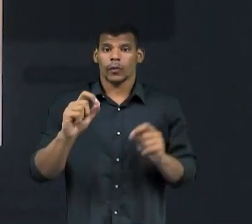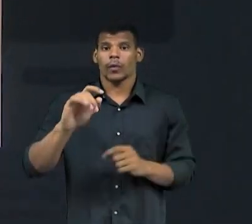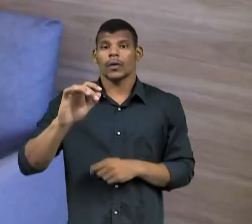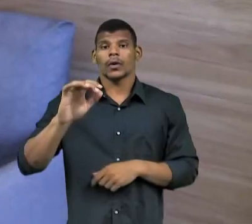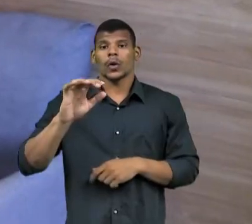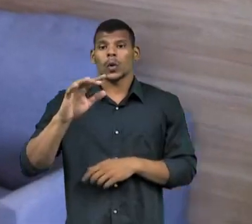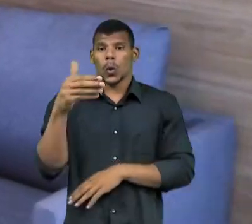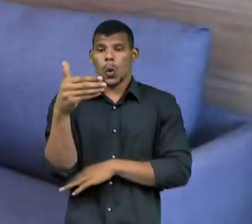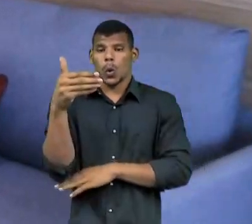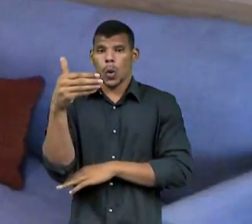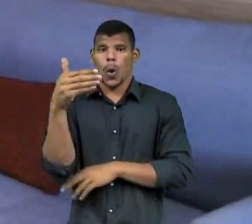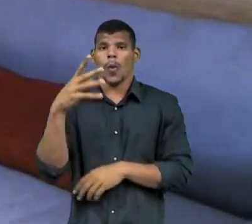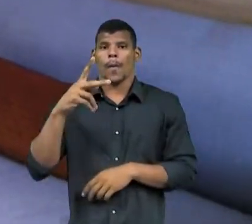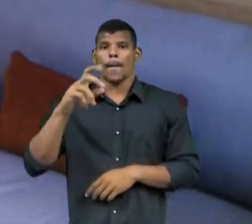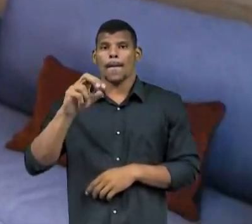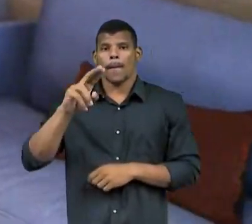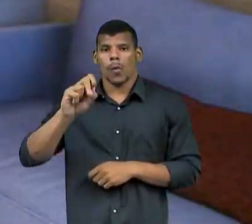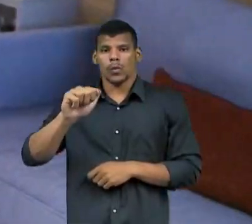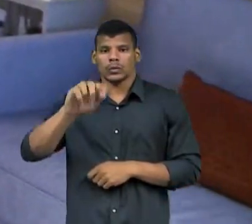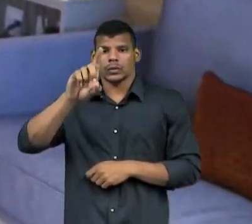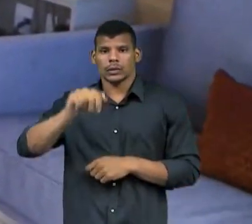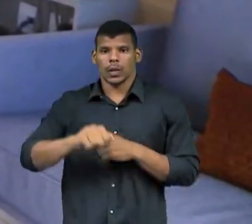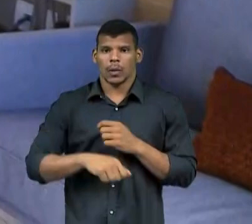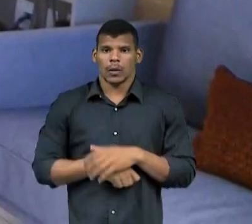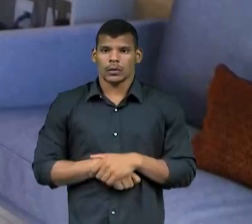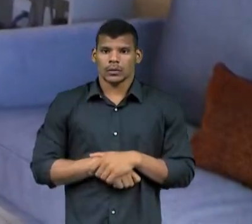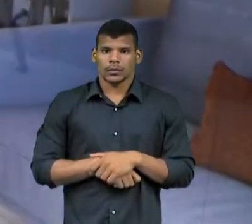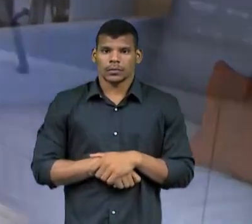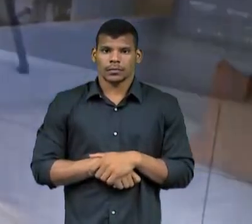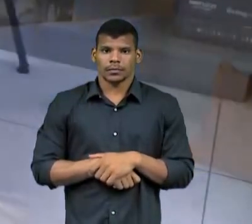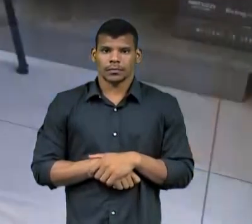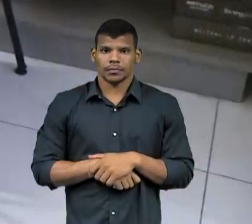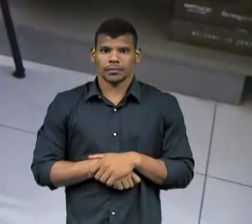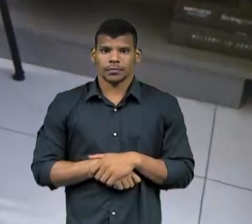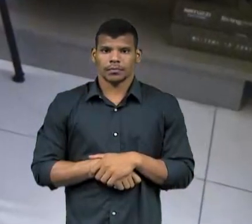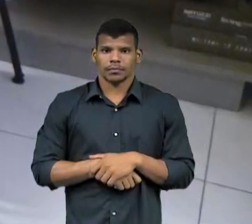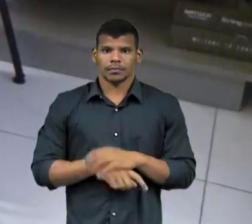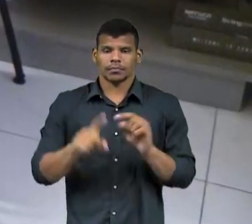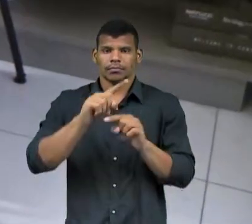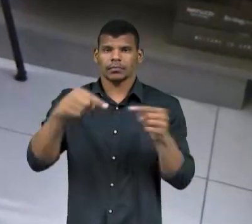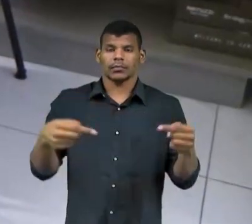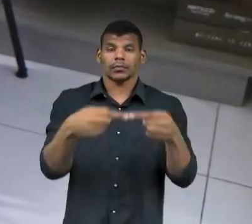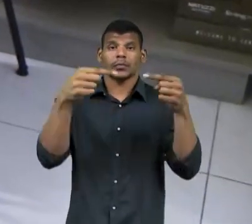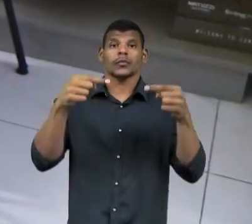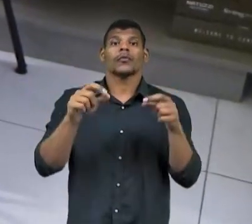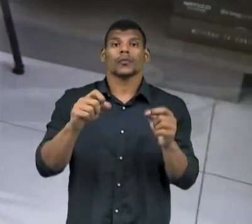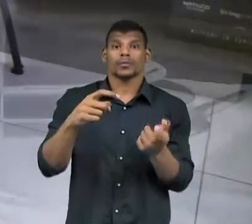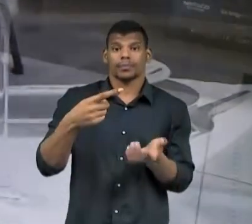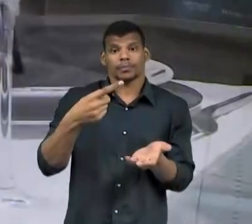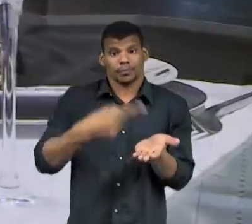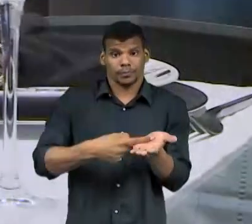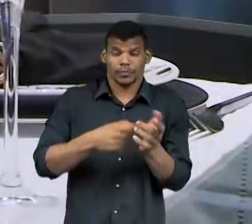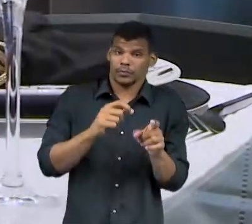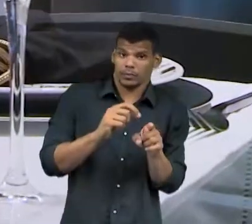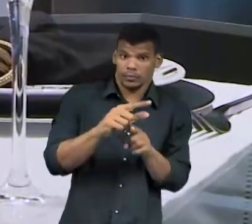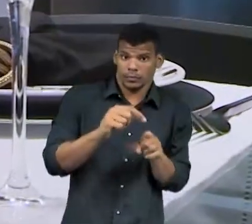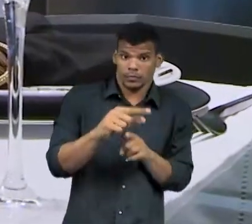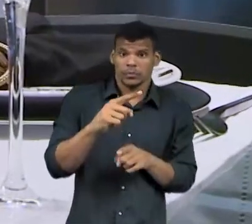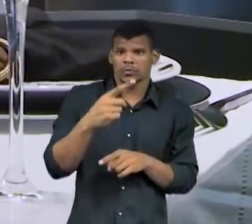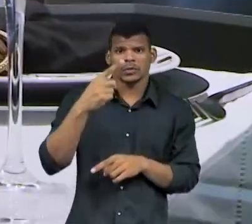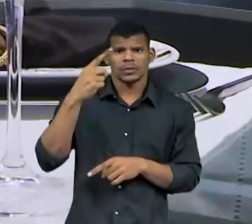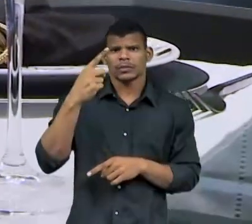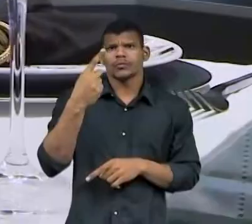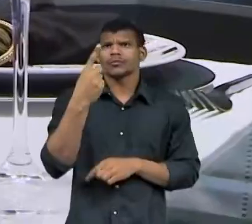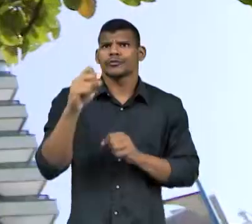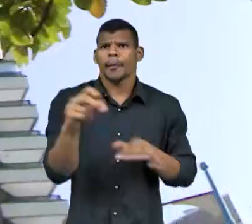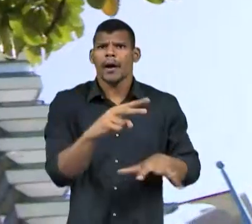e pousadas, a chamada hospedagem flexível consiste na contratação de um imóvel residencial por dias, semanas